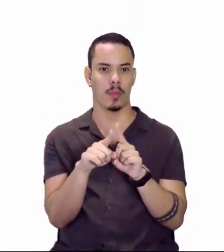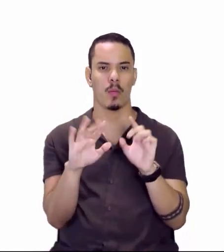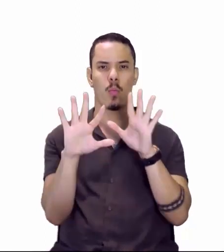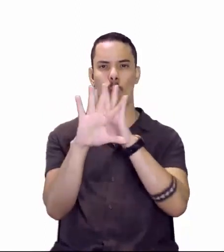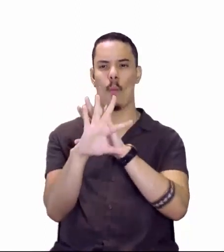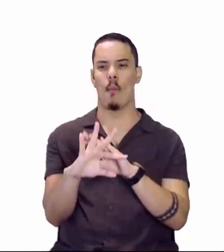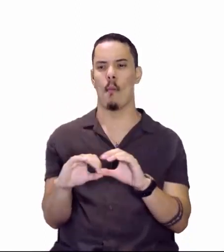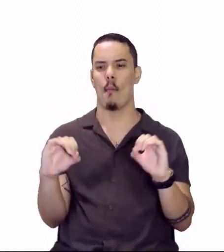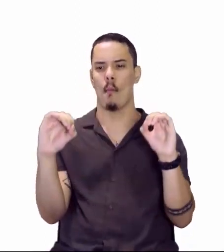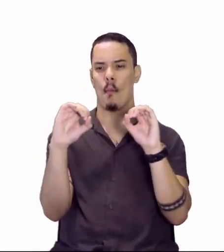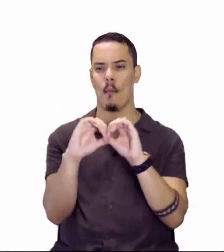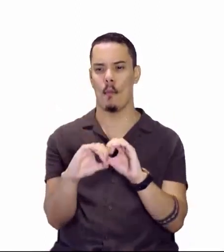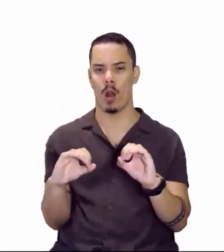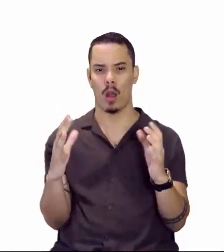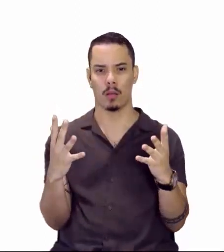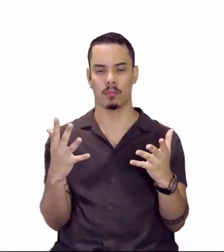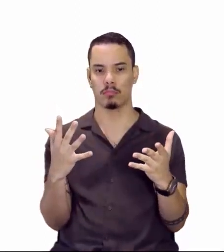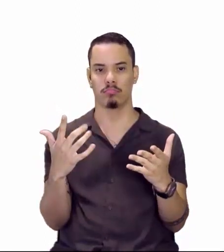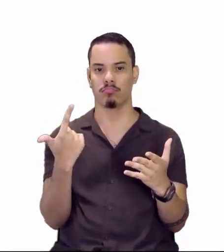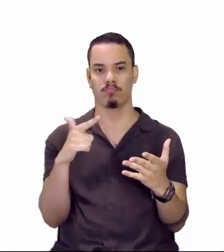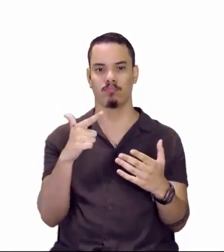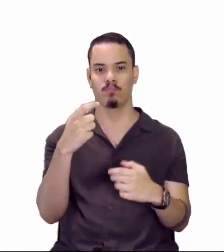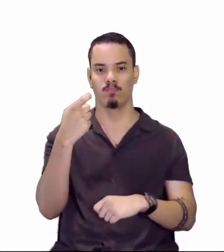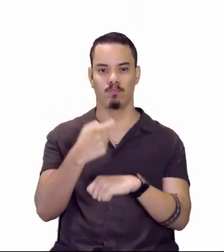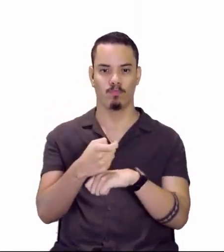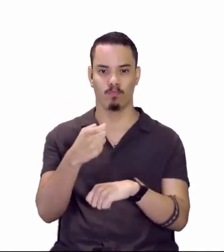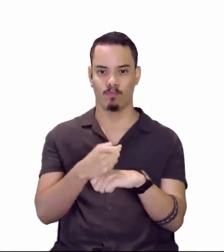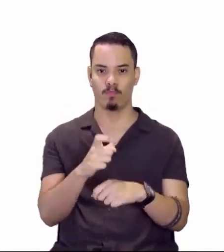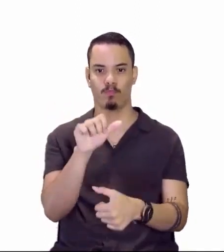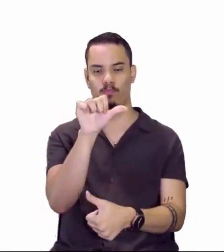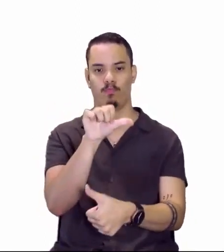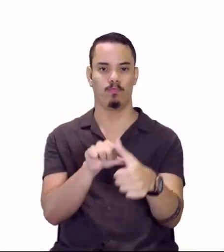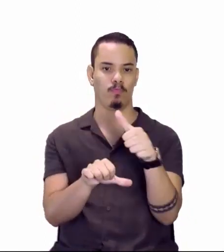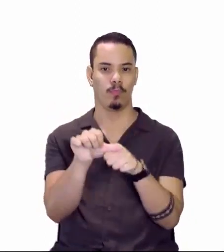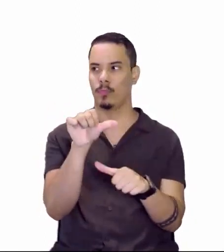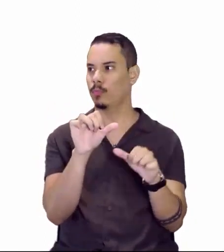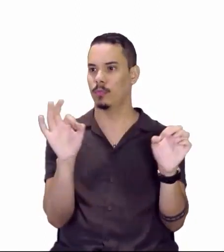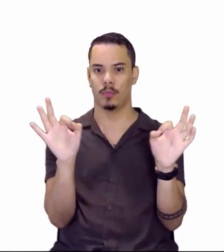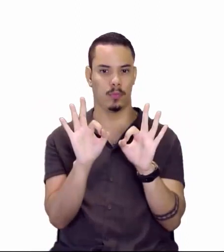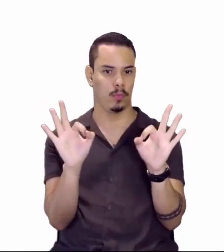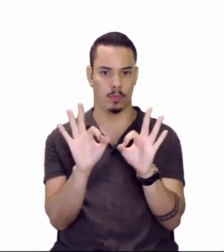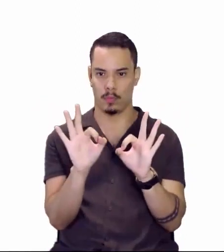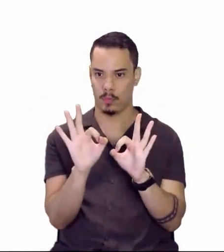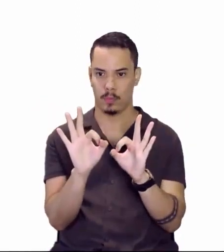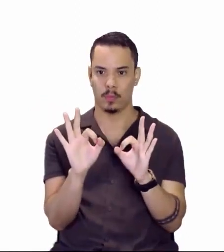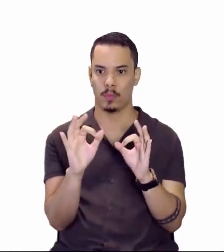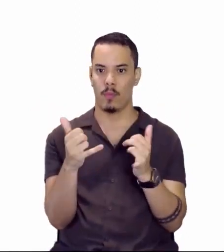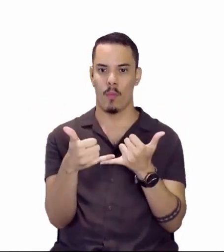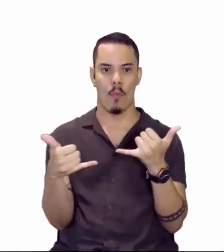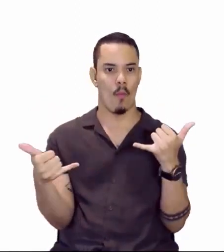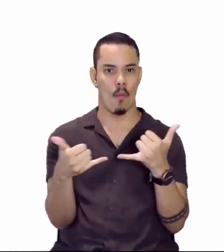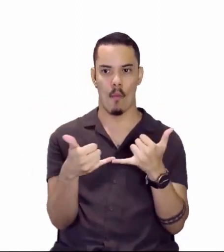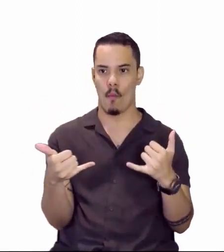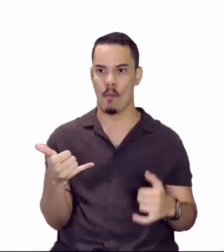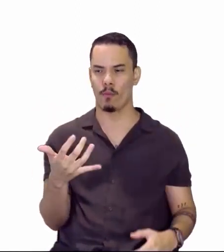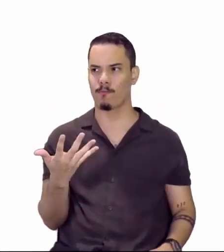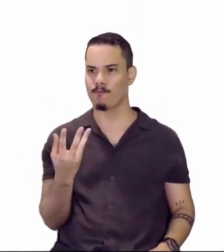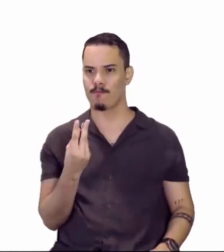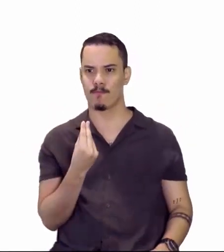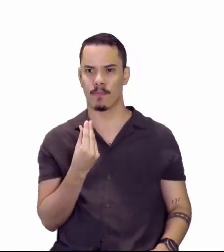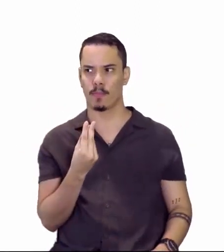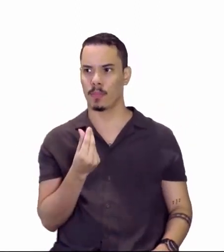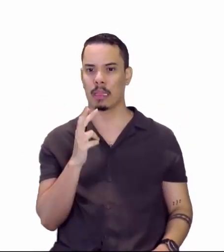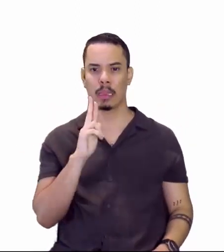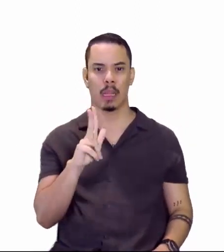opacos, não são dúcteis, não se transformam em fios, não